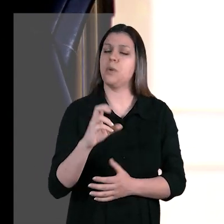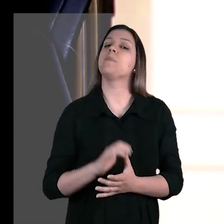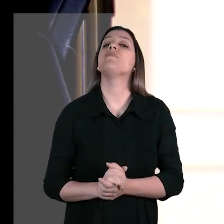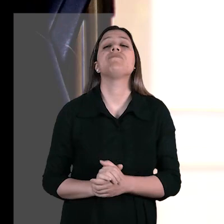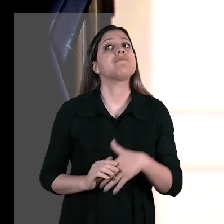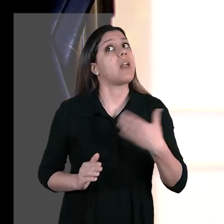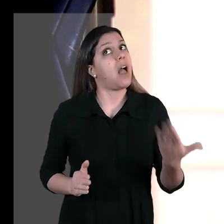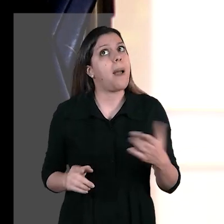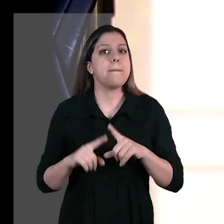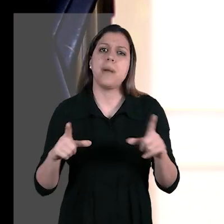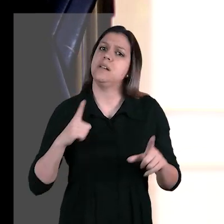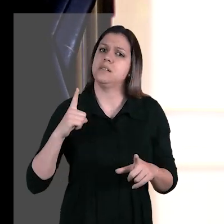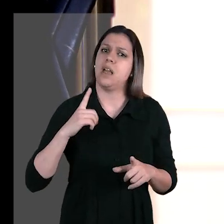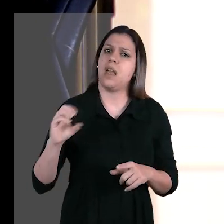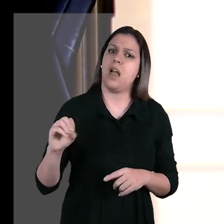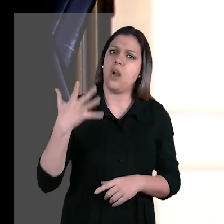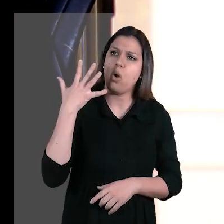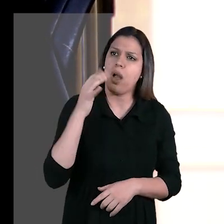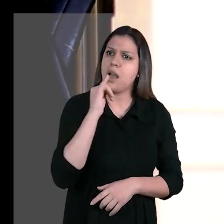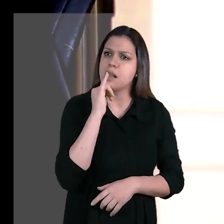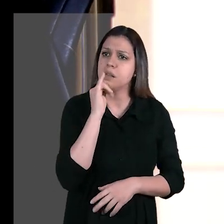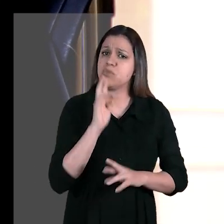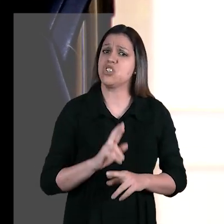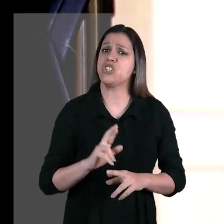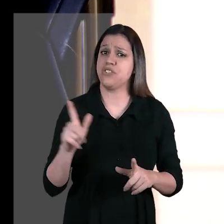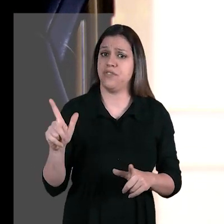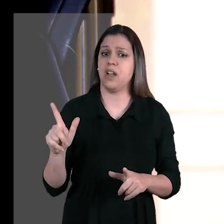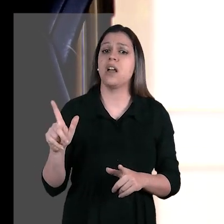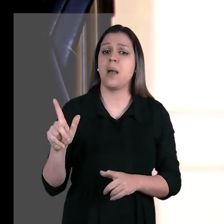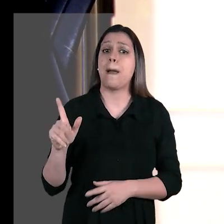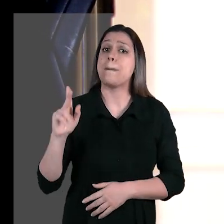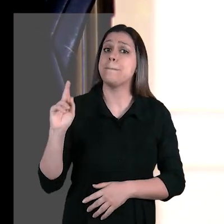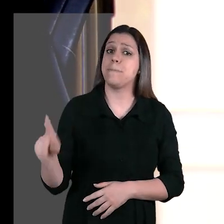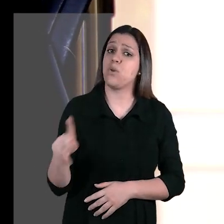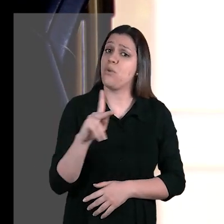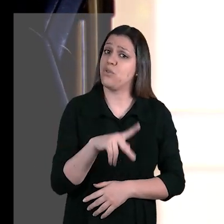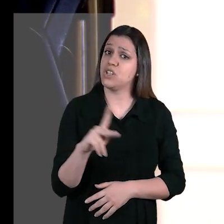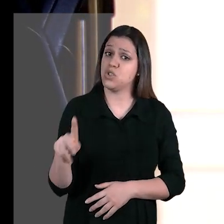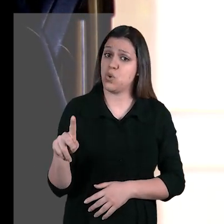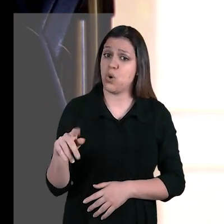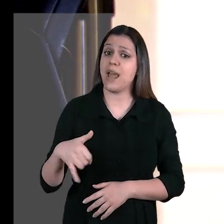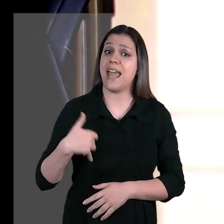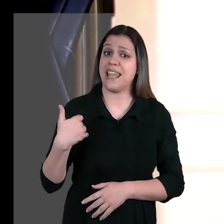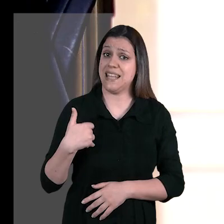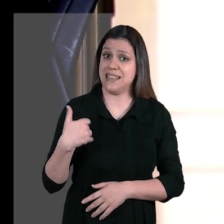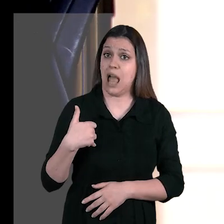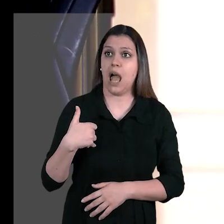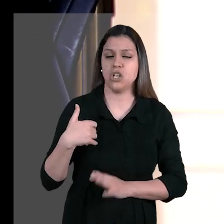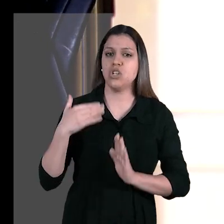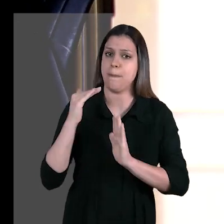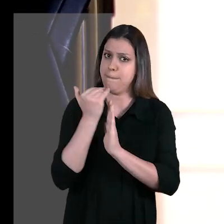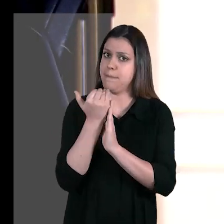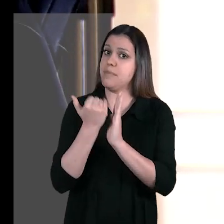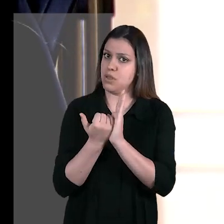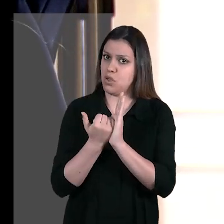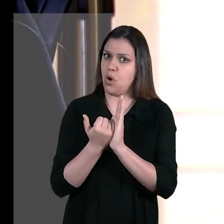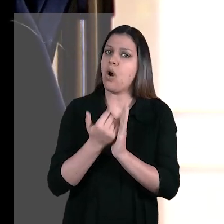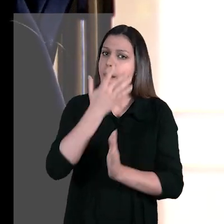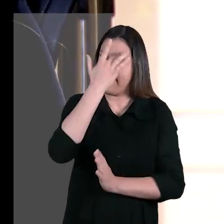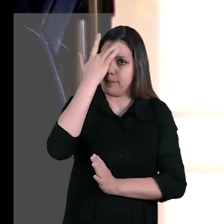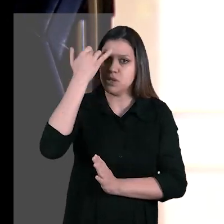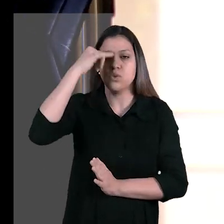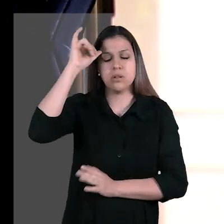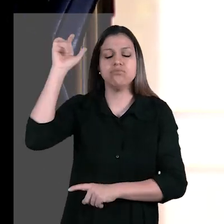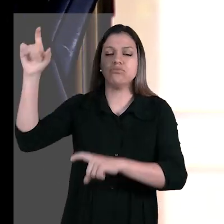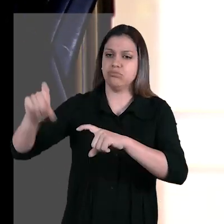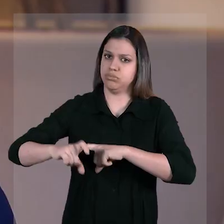pode acontecer? Algumas diferenças. Professores, que é uma idade mínima menor. Trabalhador rural,